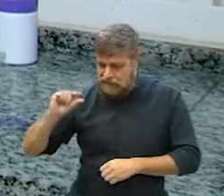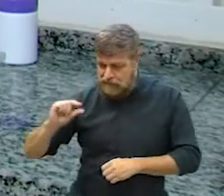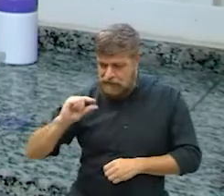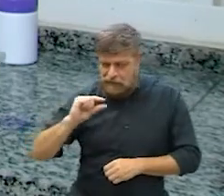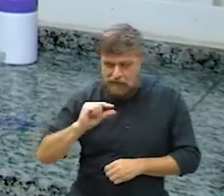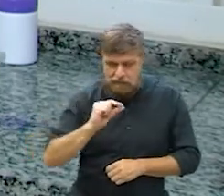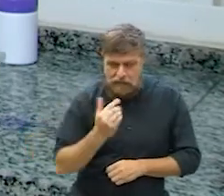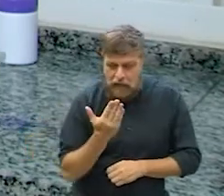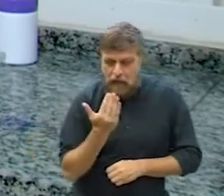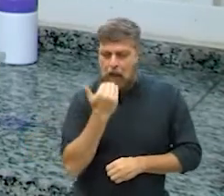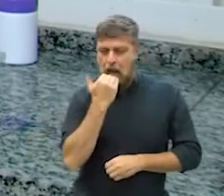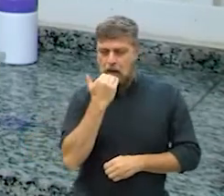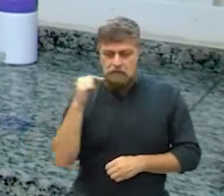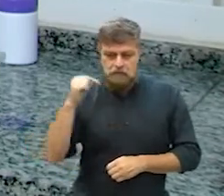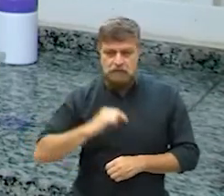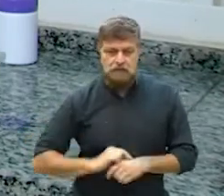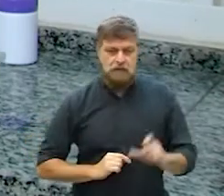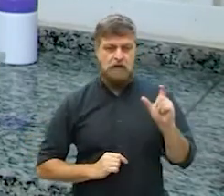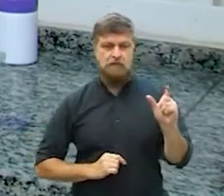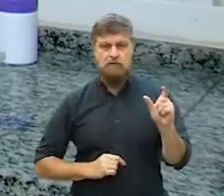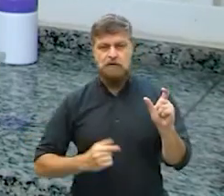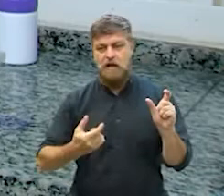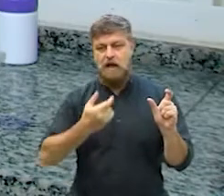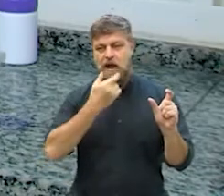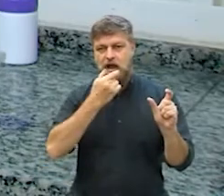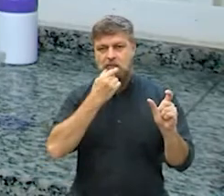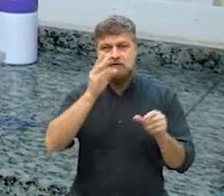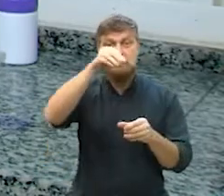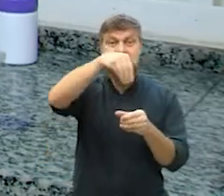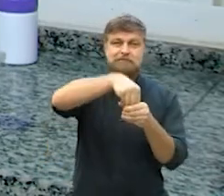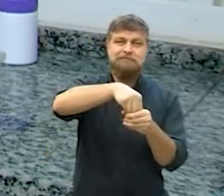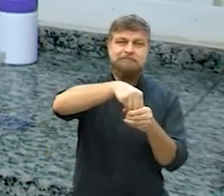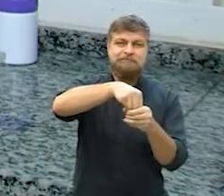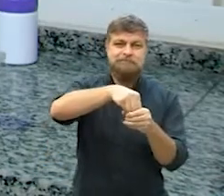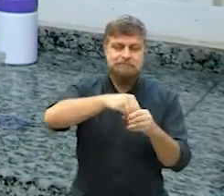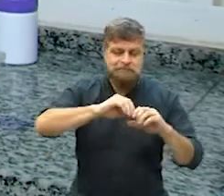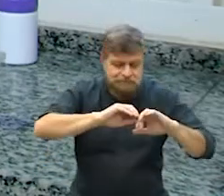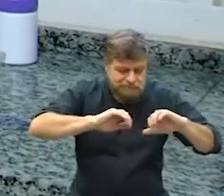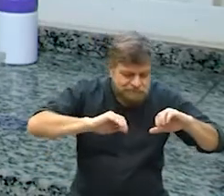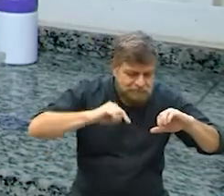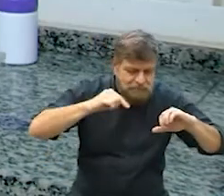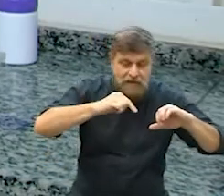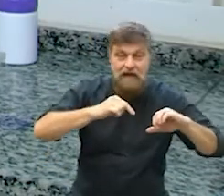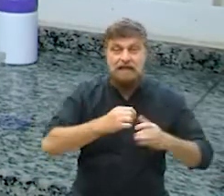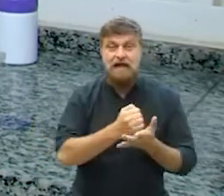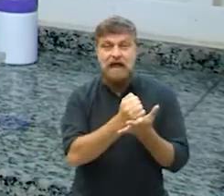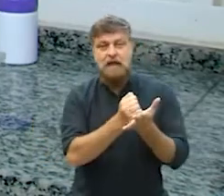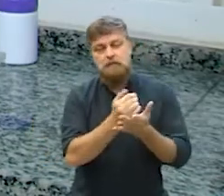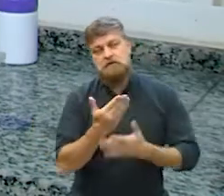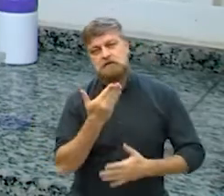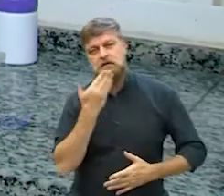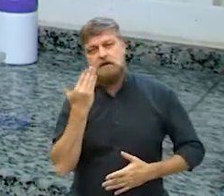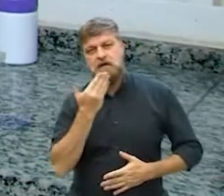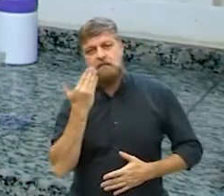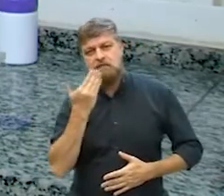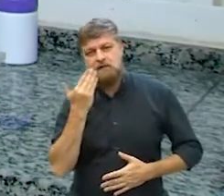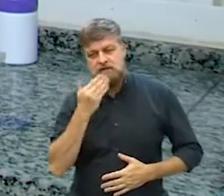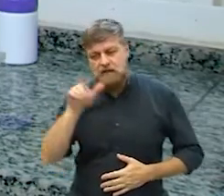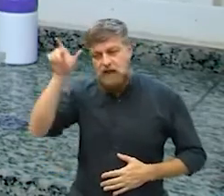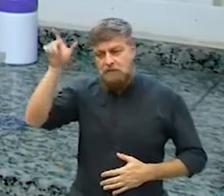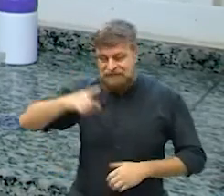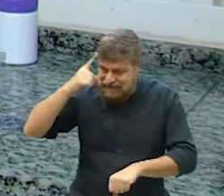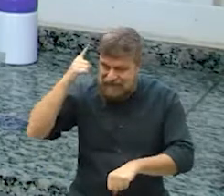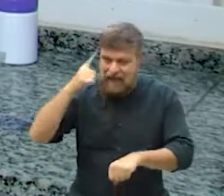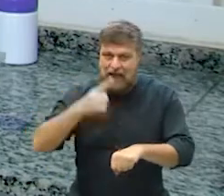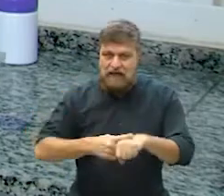colocar naquelas famosas cápsulas, nesse caso foi colocado todo o remédio dentro do biscoito, facilitando aí principalmente